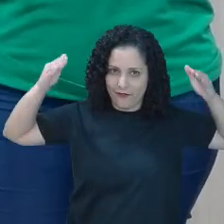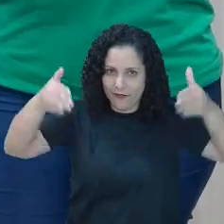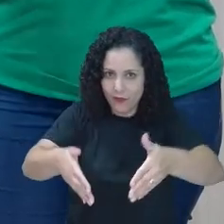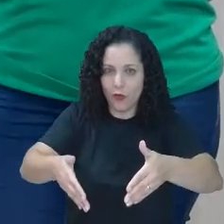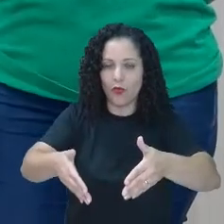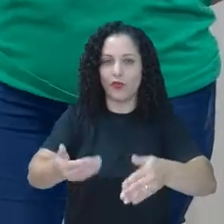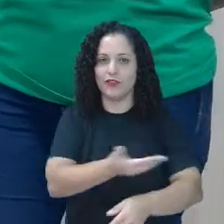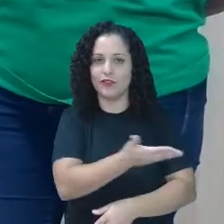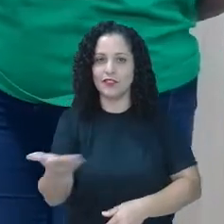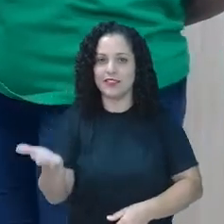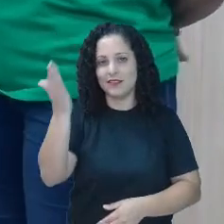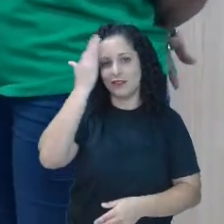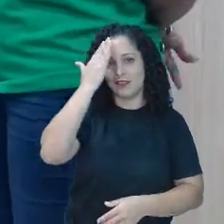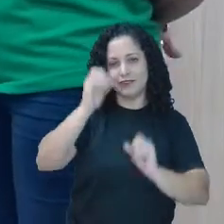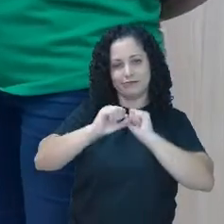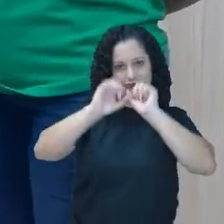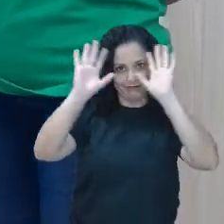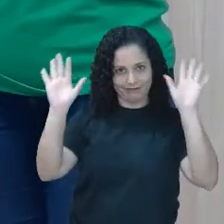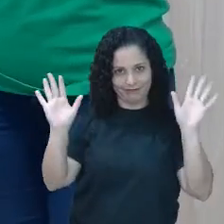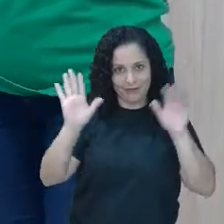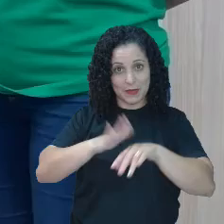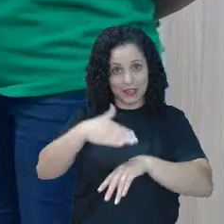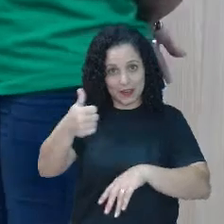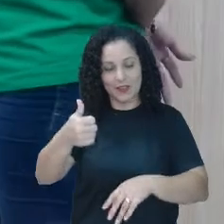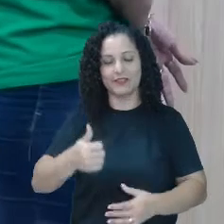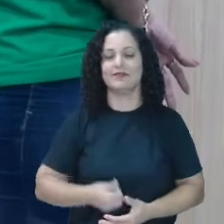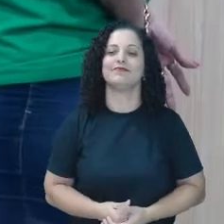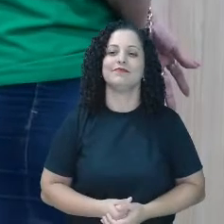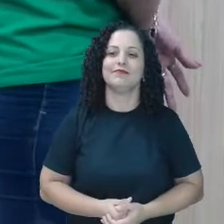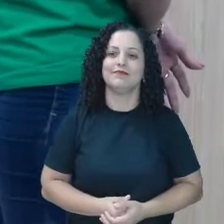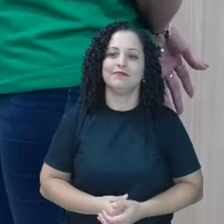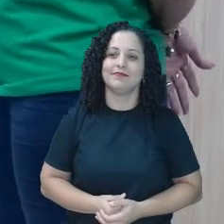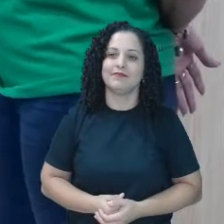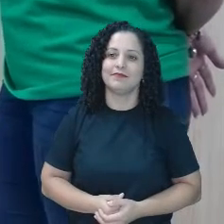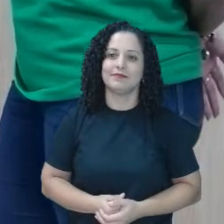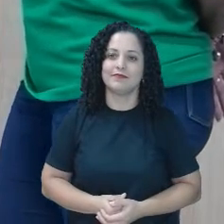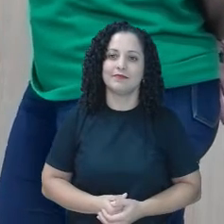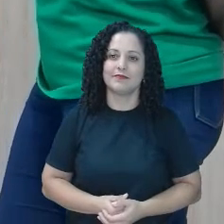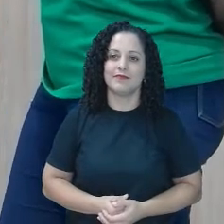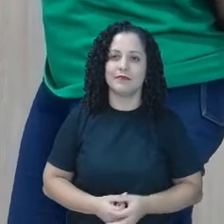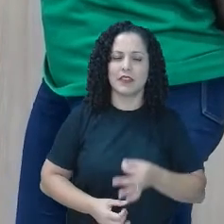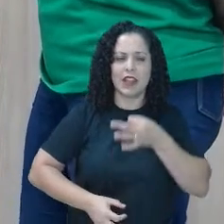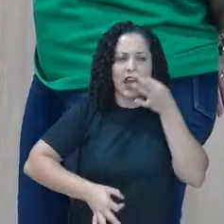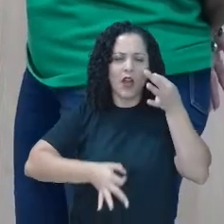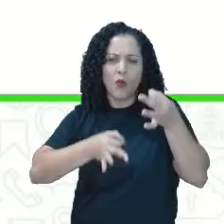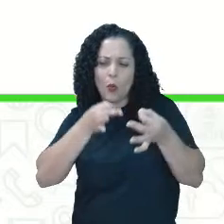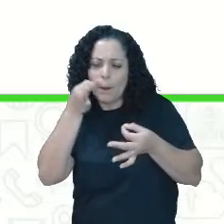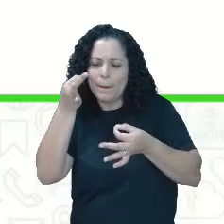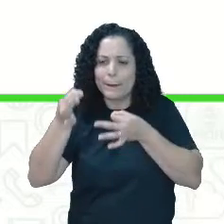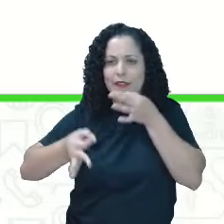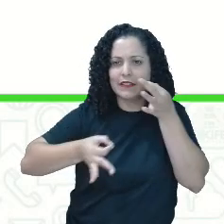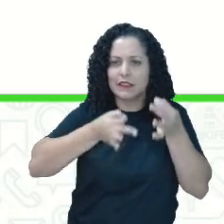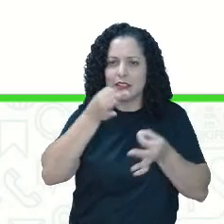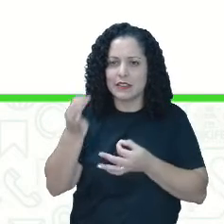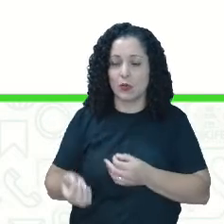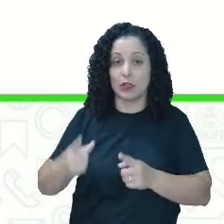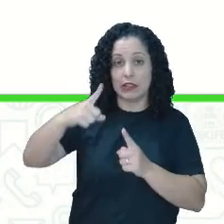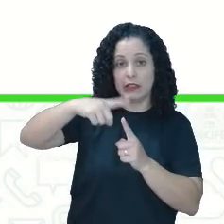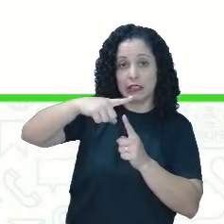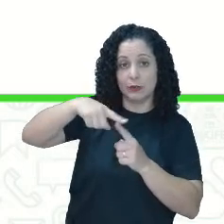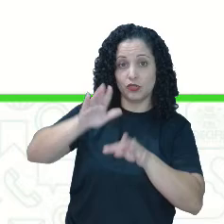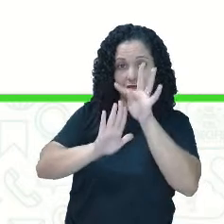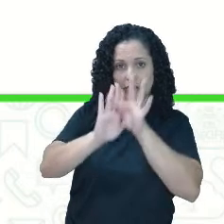para que vocês entendam melhor. A argumentação, esses tipos de texto